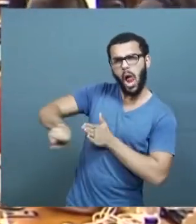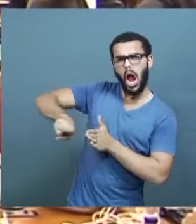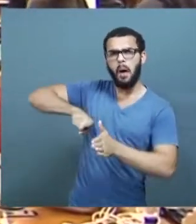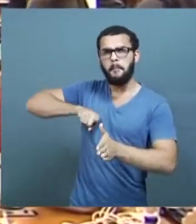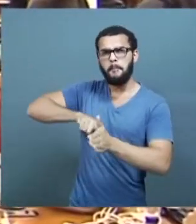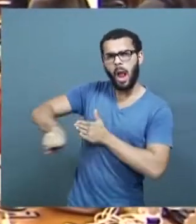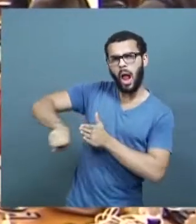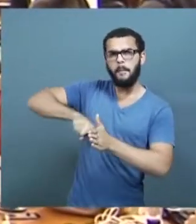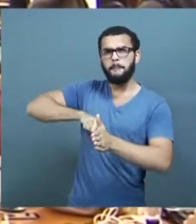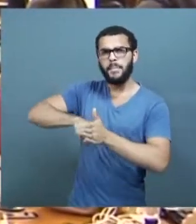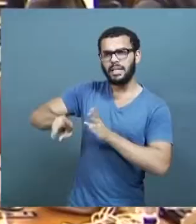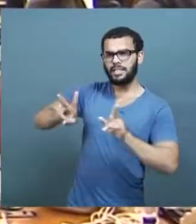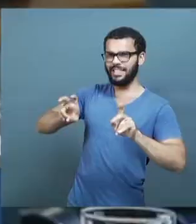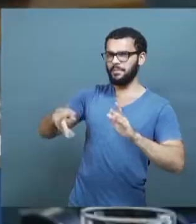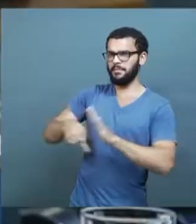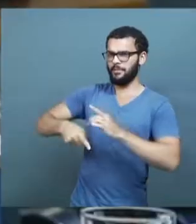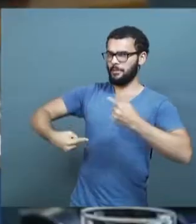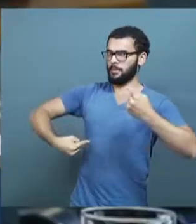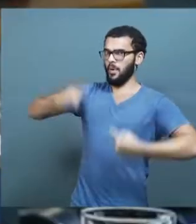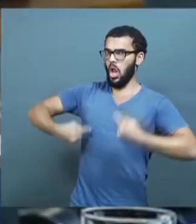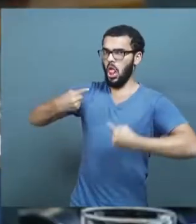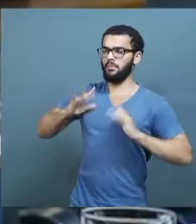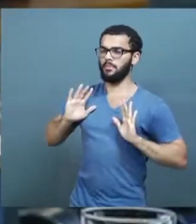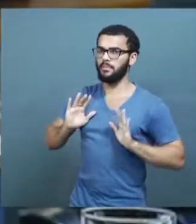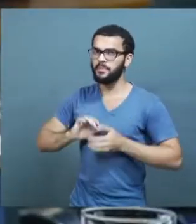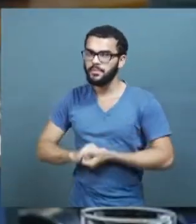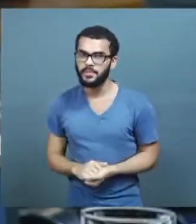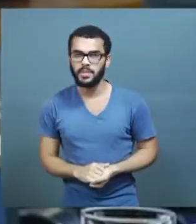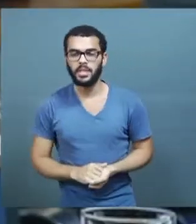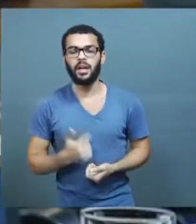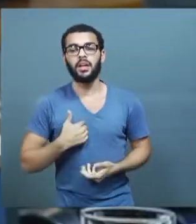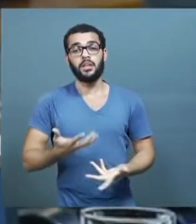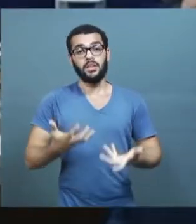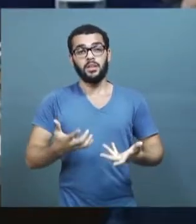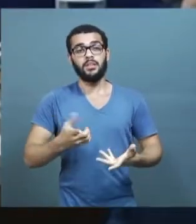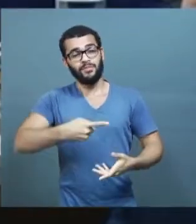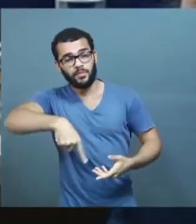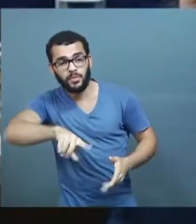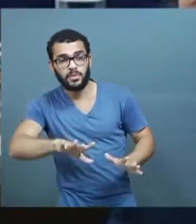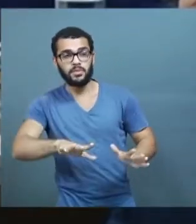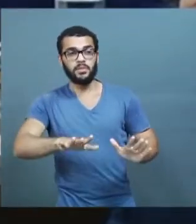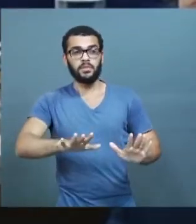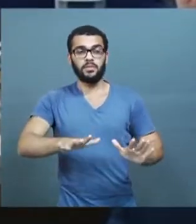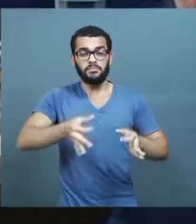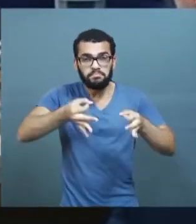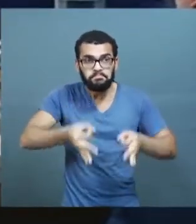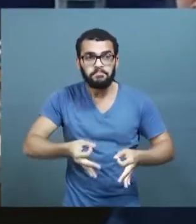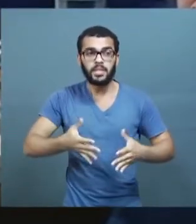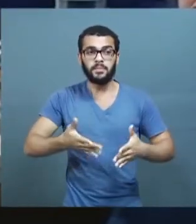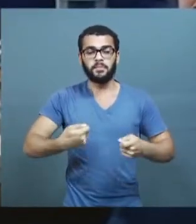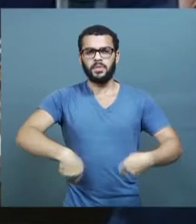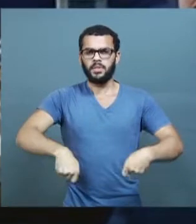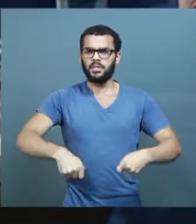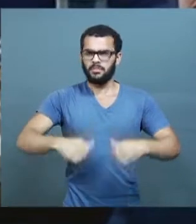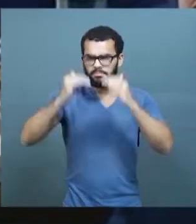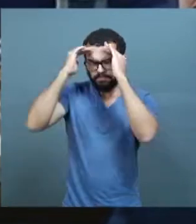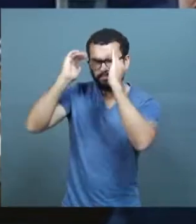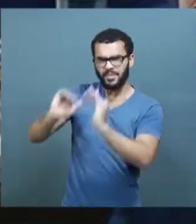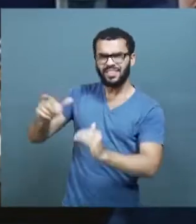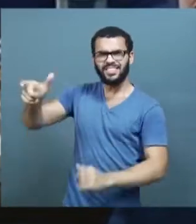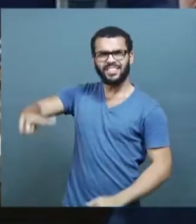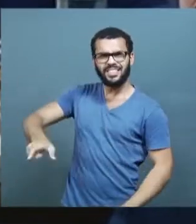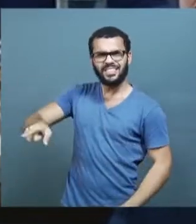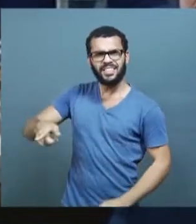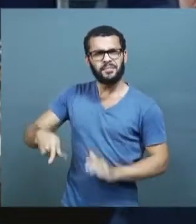incisivas sobre temas polêmicos. Diria aos colegas a gentileza: nós temos um orador, um colega nosso, fazendo os